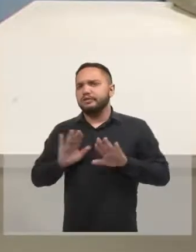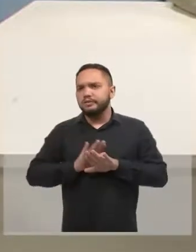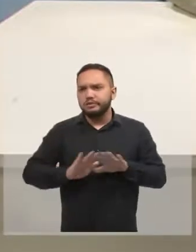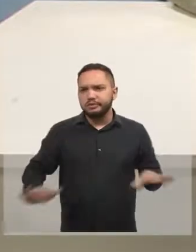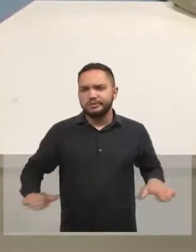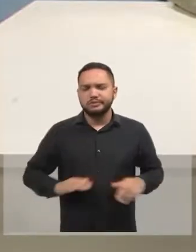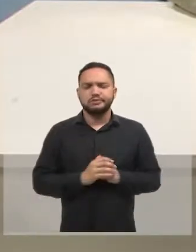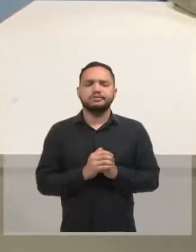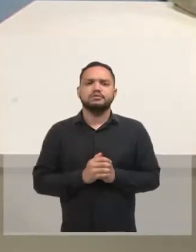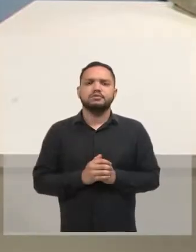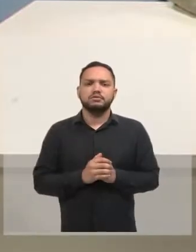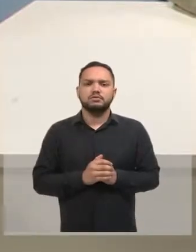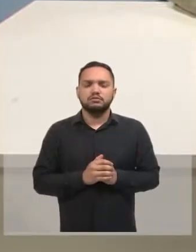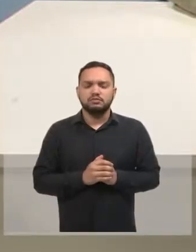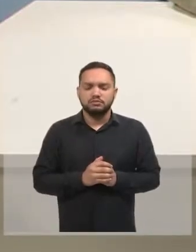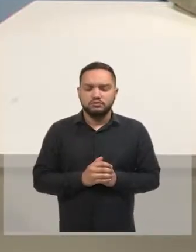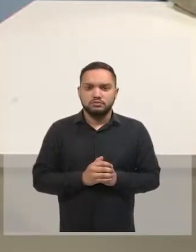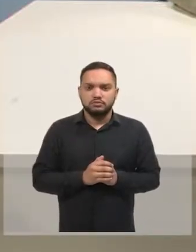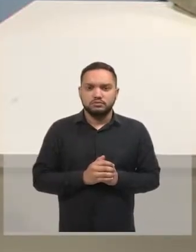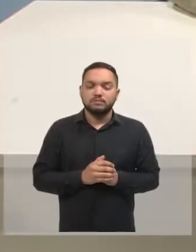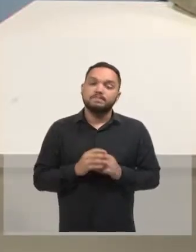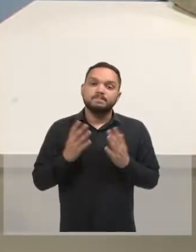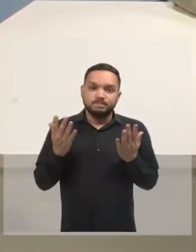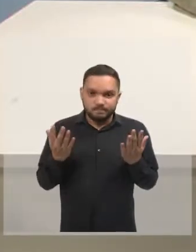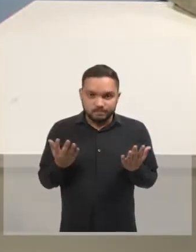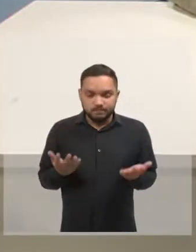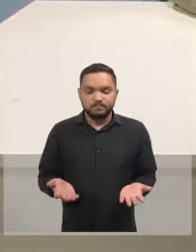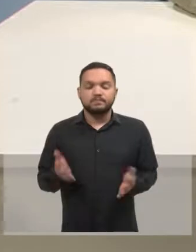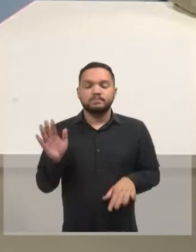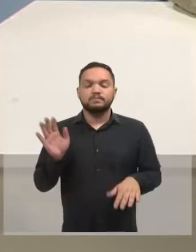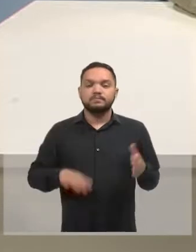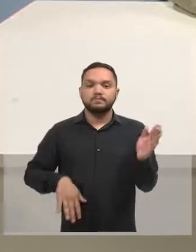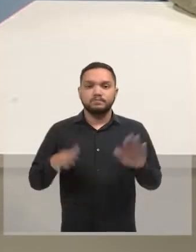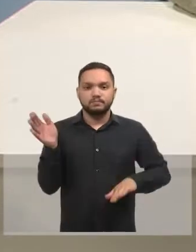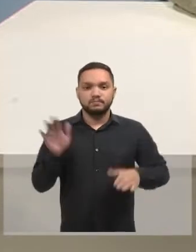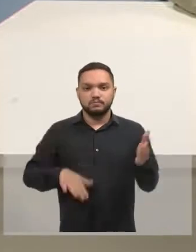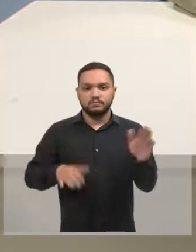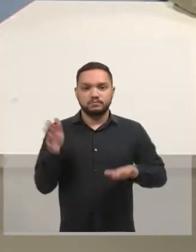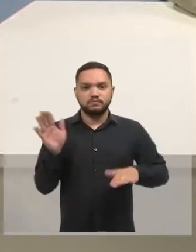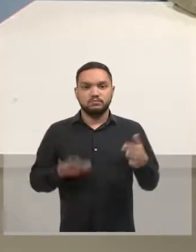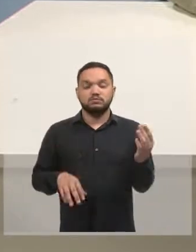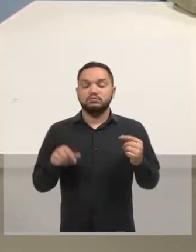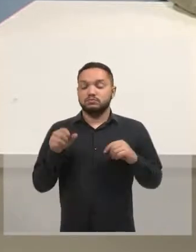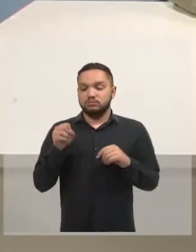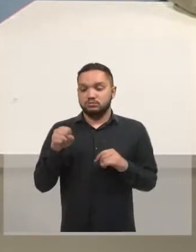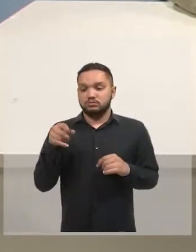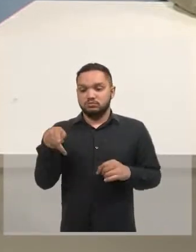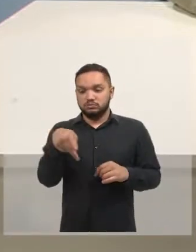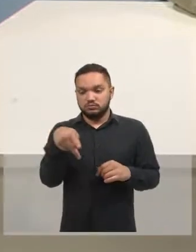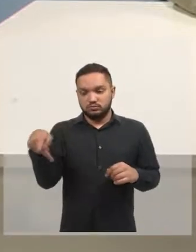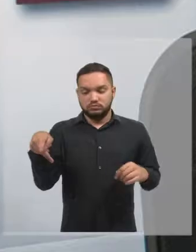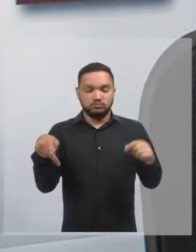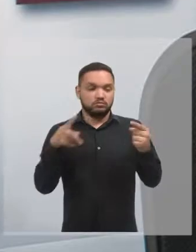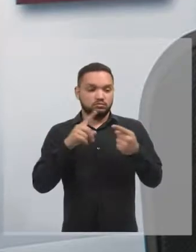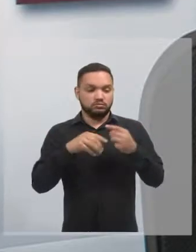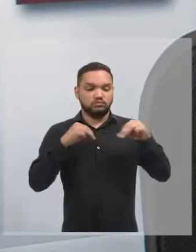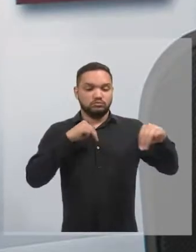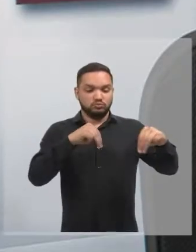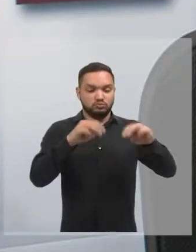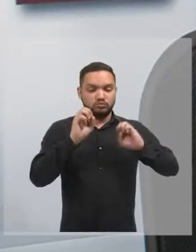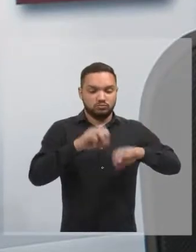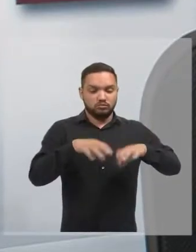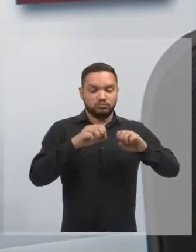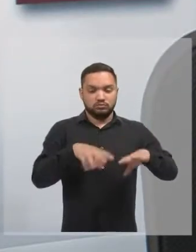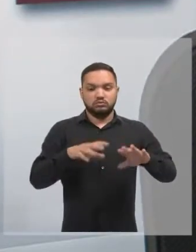mas também mais perigosa, difícil, perigosa. Né? Então, o que é que acontece às vezes? Se o presidente e o ministro